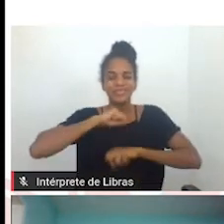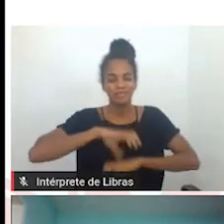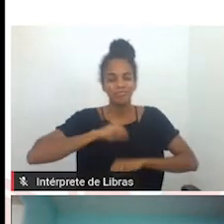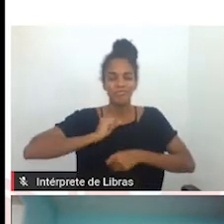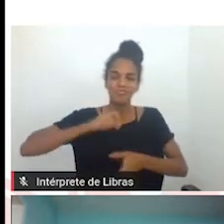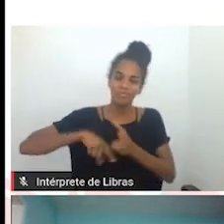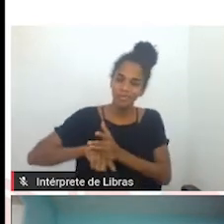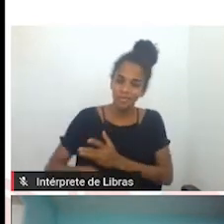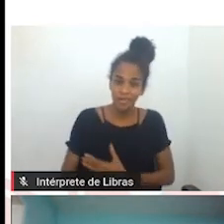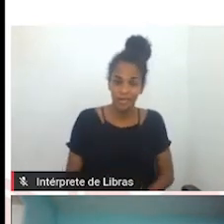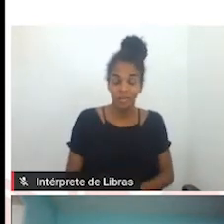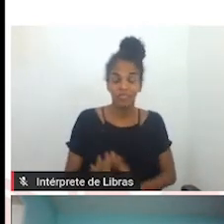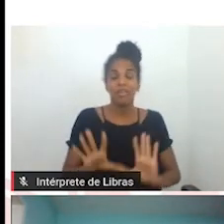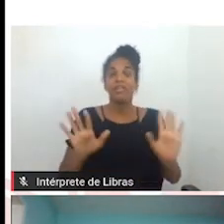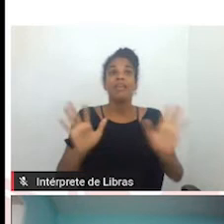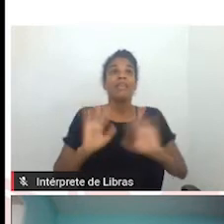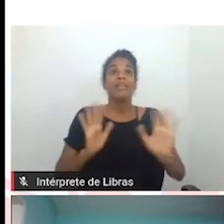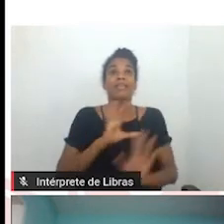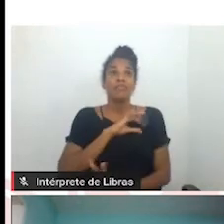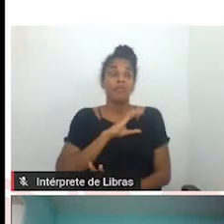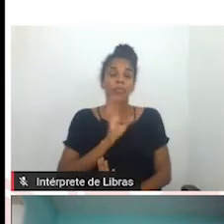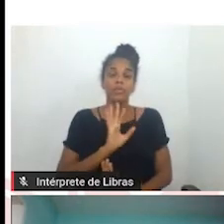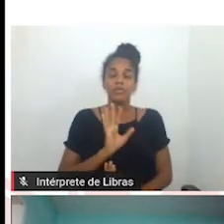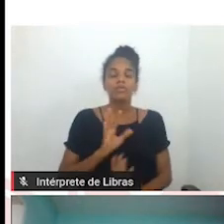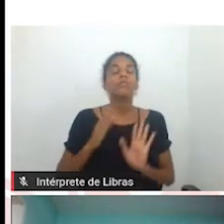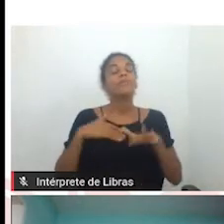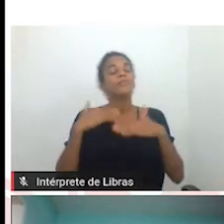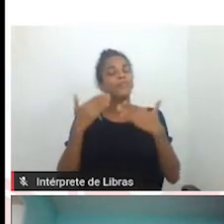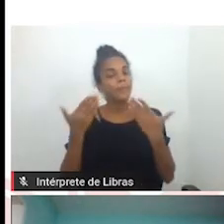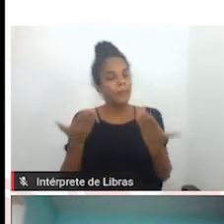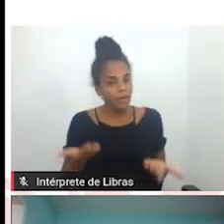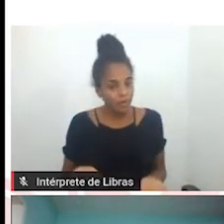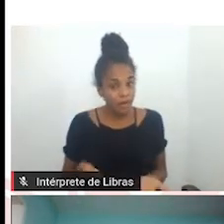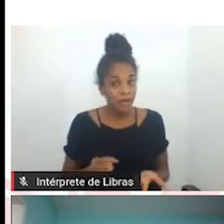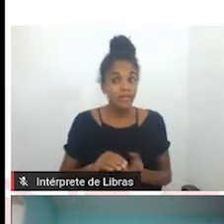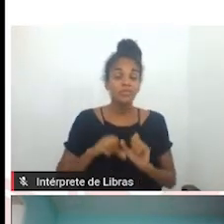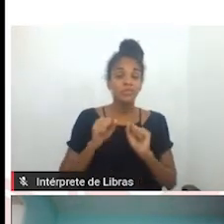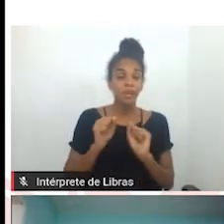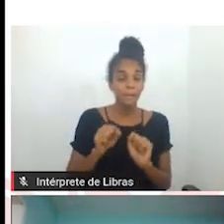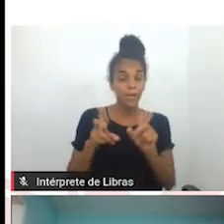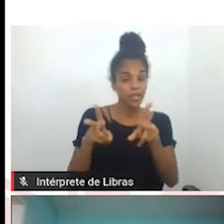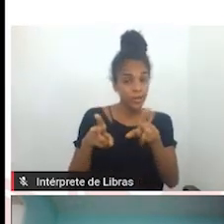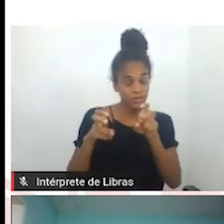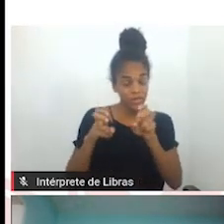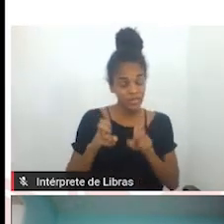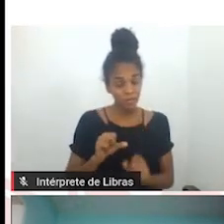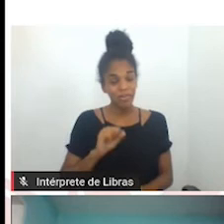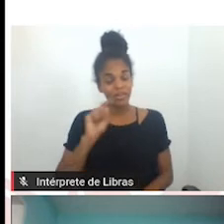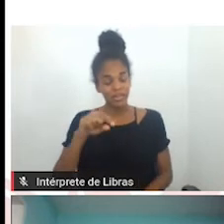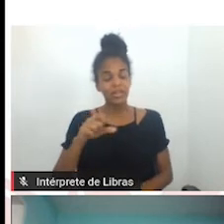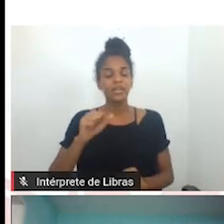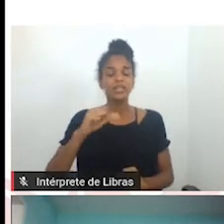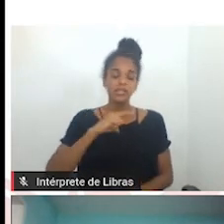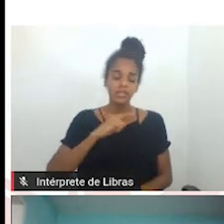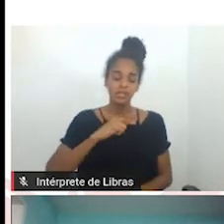positivo, né? Já ficar sabendo que talvez você seja um candidato a ter sintomas mais graves.